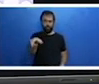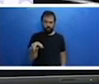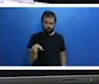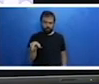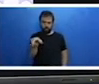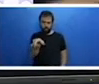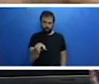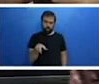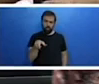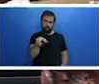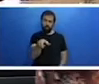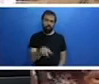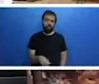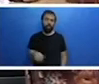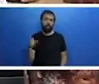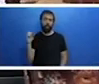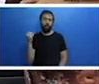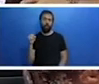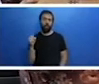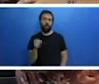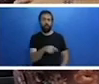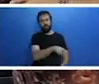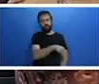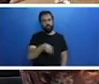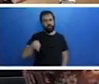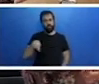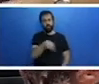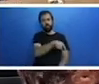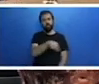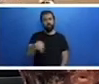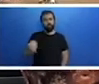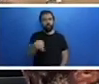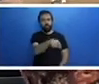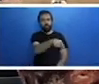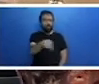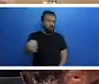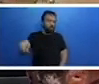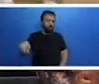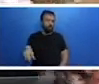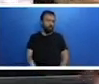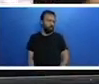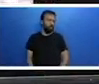8 linhas, ó, colunas e linhas.